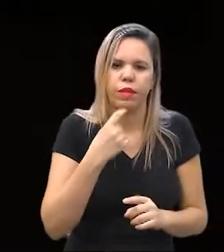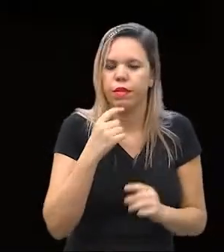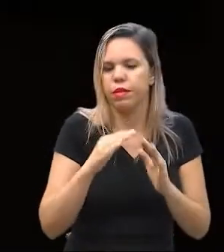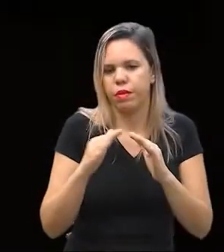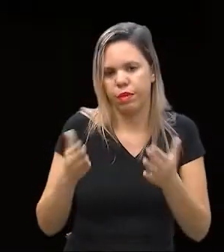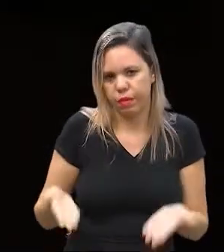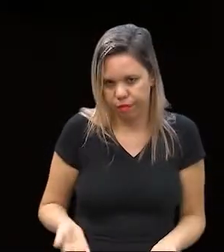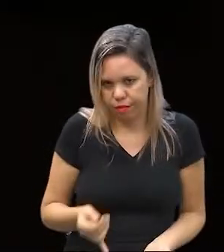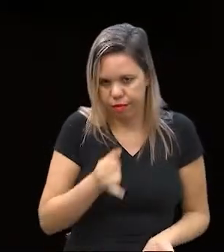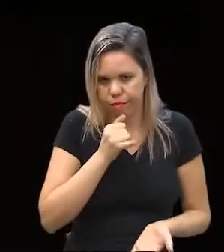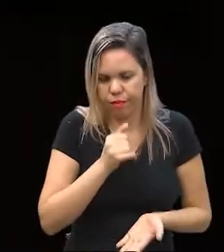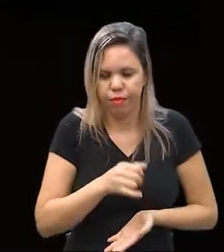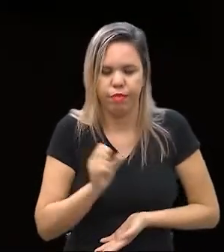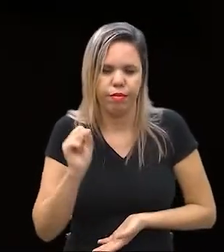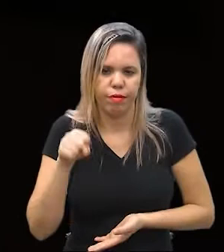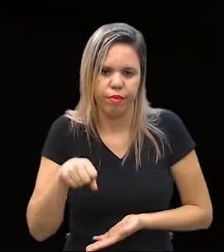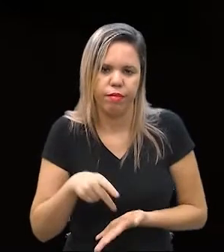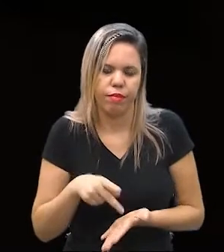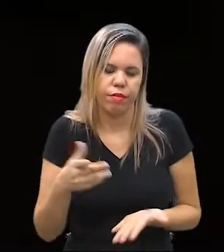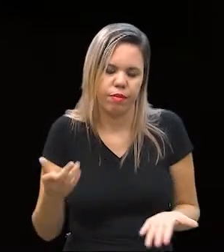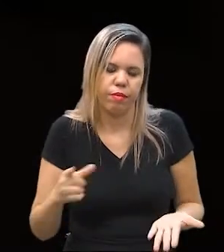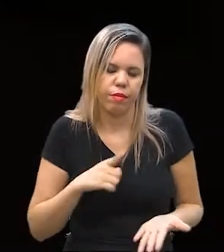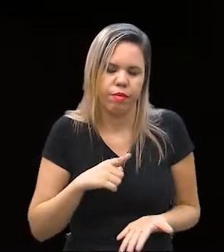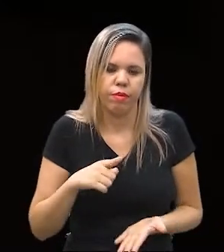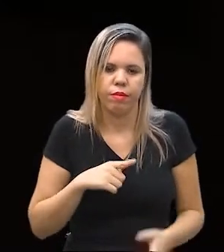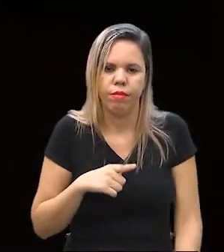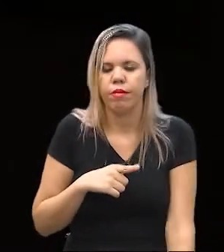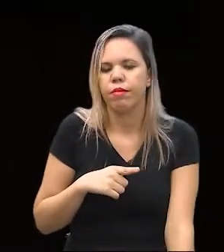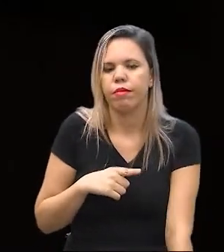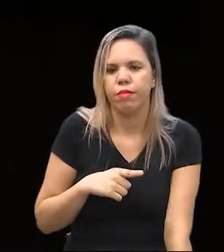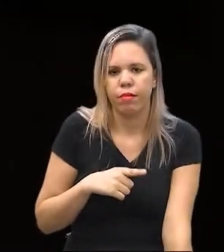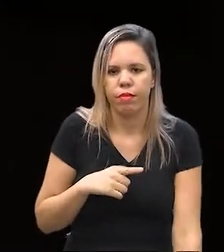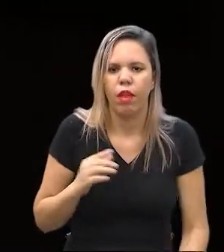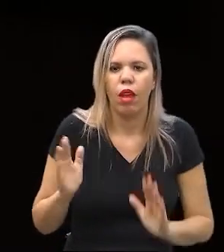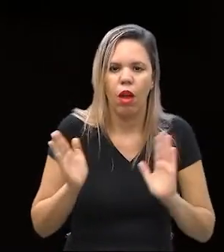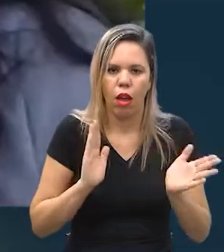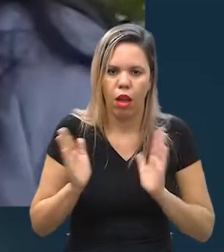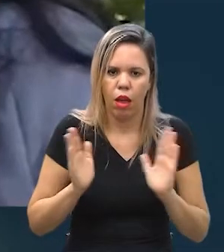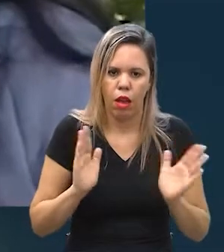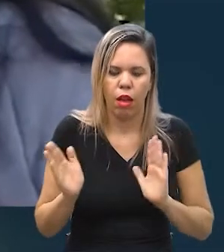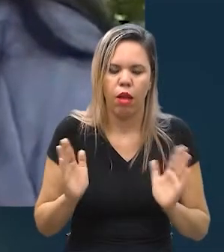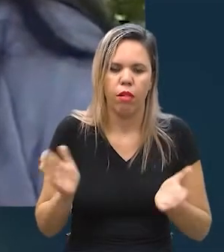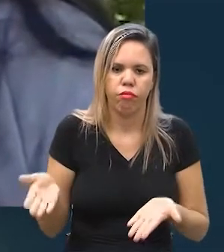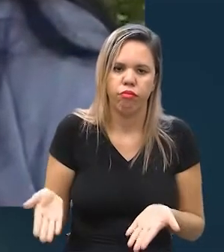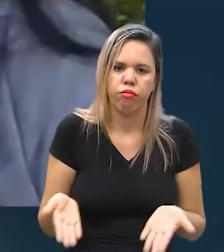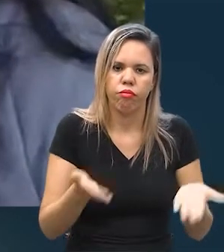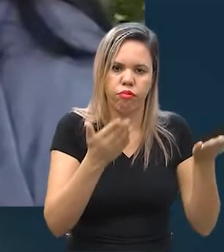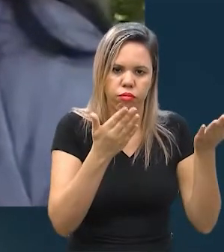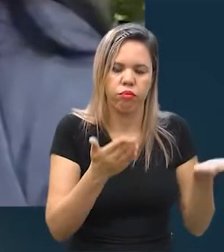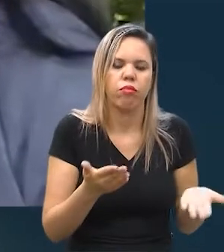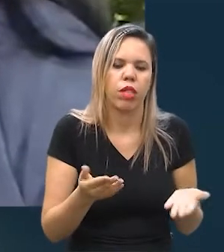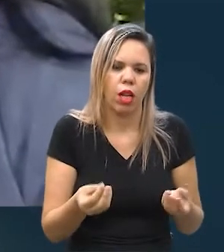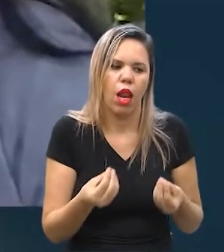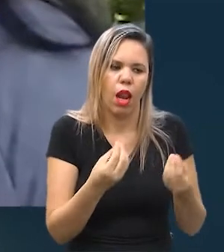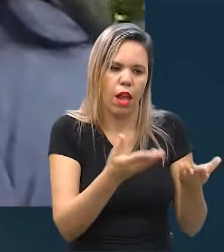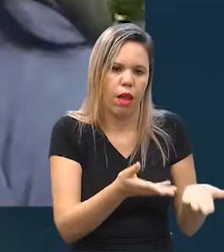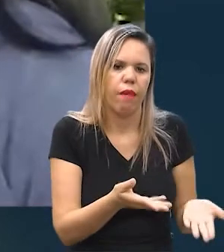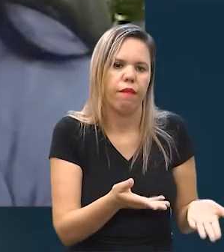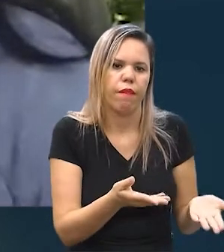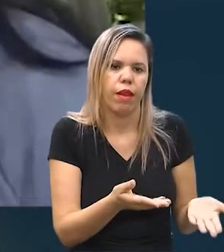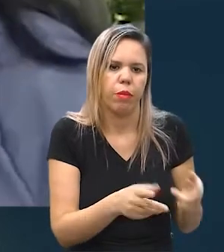exemplo. Hoje nós temos um caminhão baú que faz a maior parte dessas entregas,